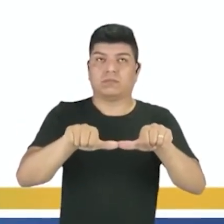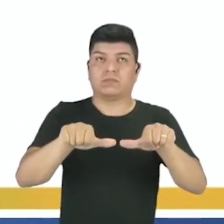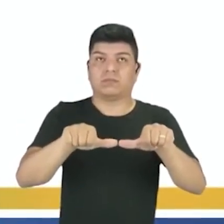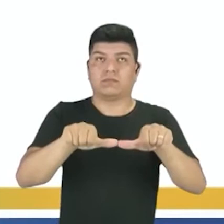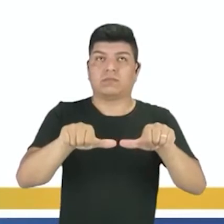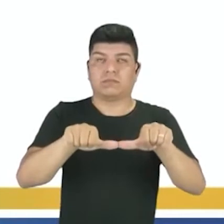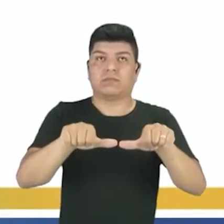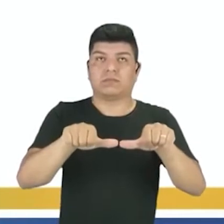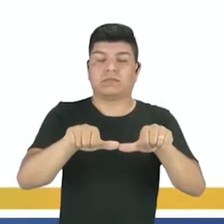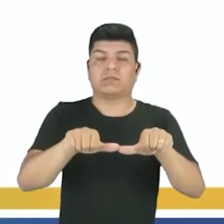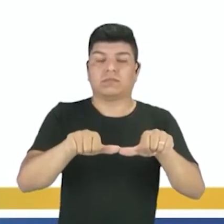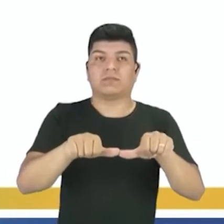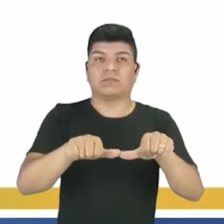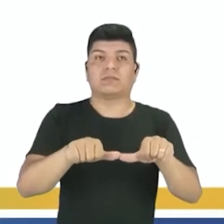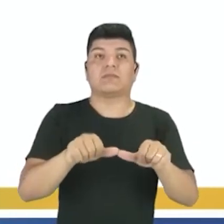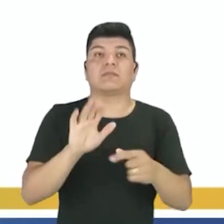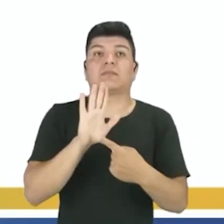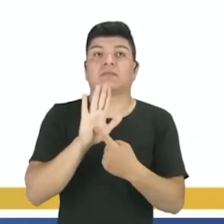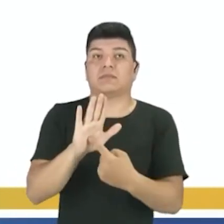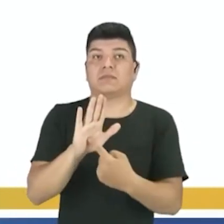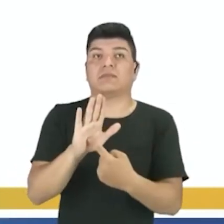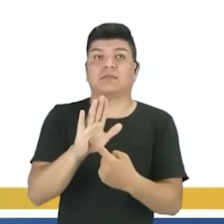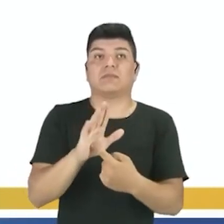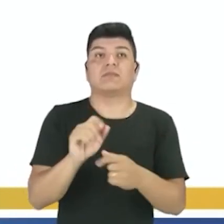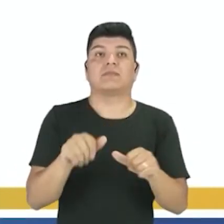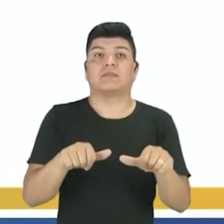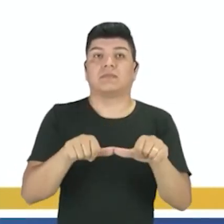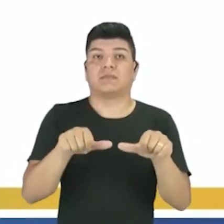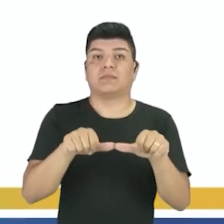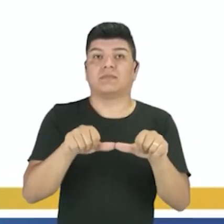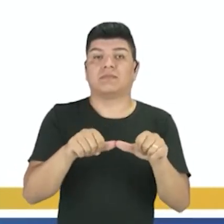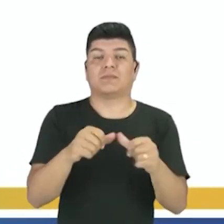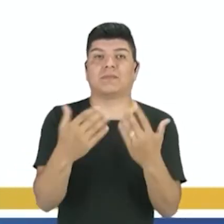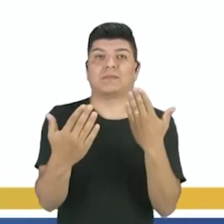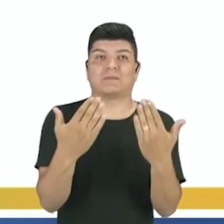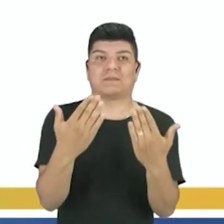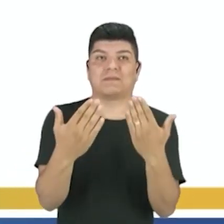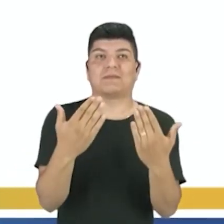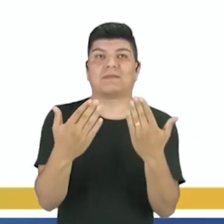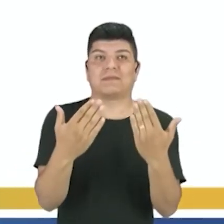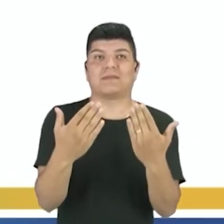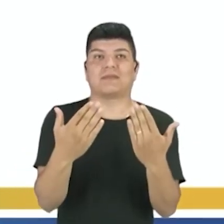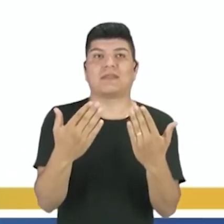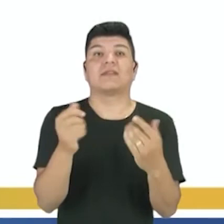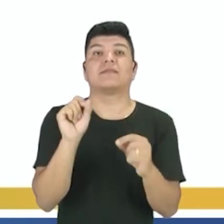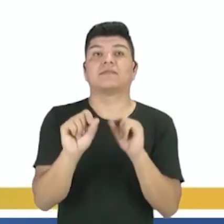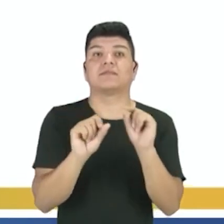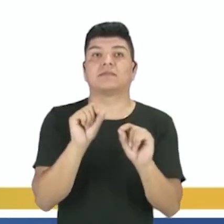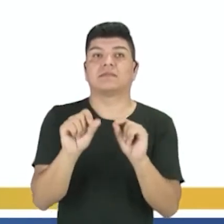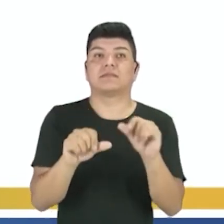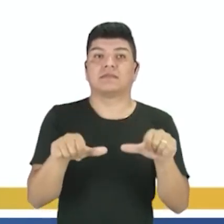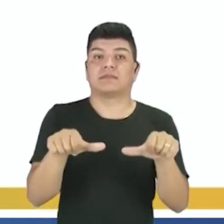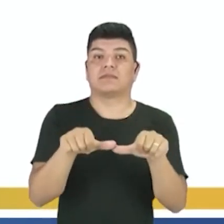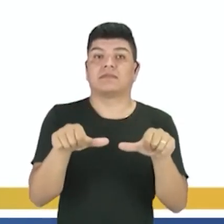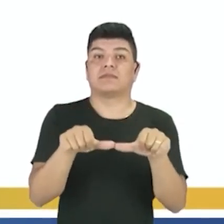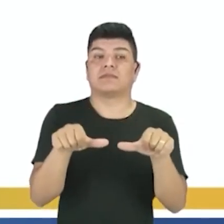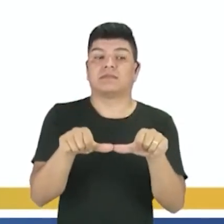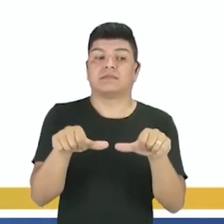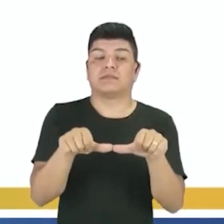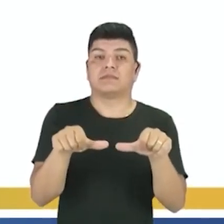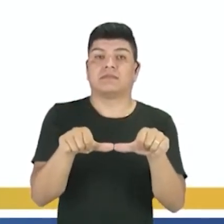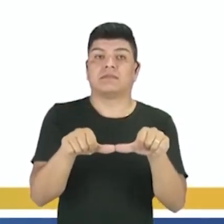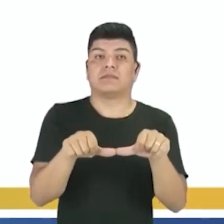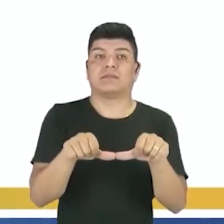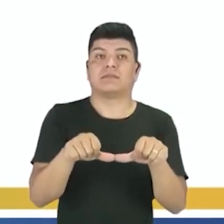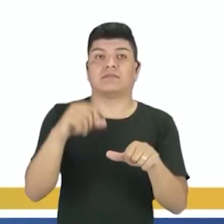quando é que duas figuras são simétricas em relação a um dos eixos. Aqui nós vamos tratar da simetria em relação